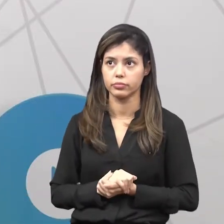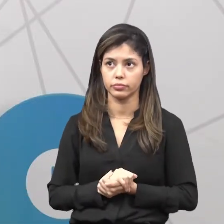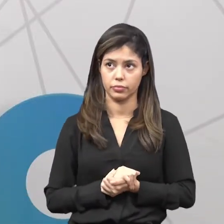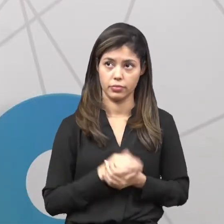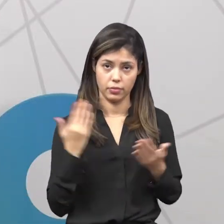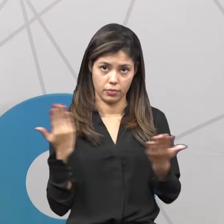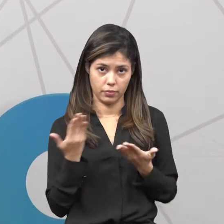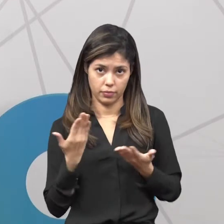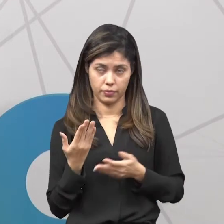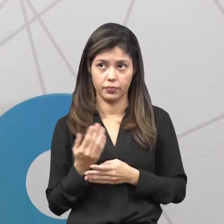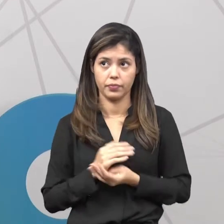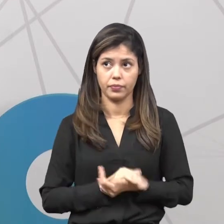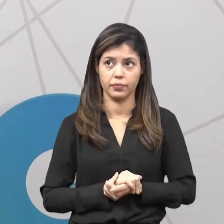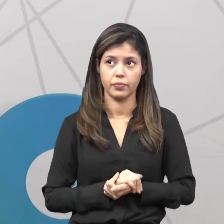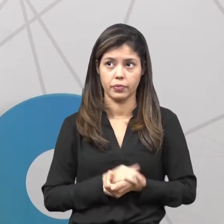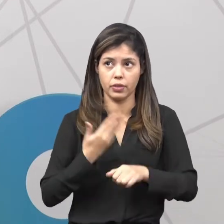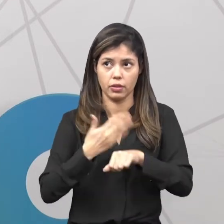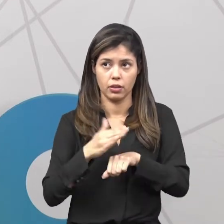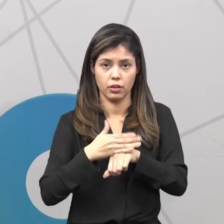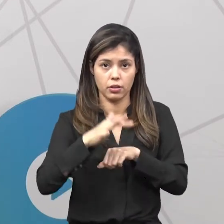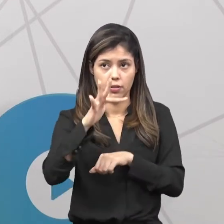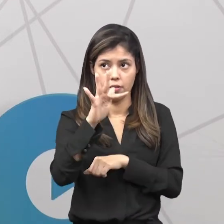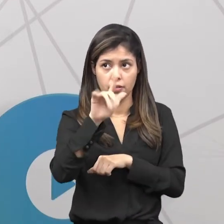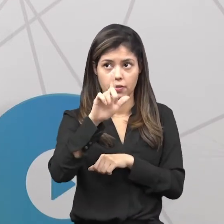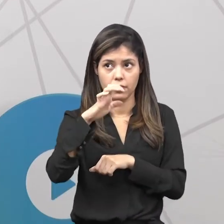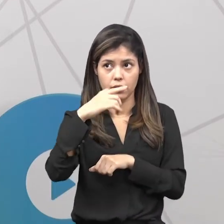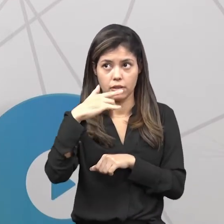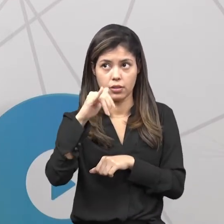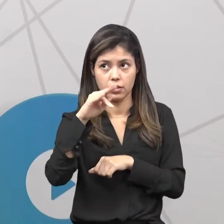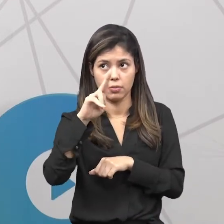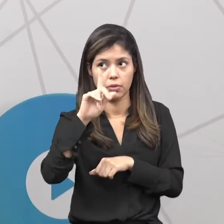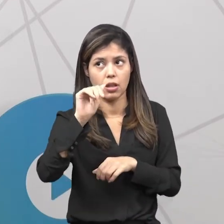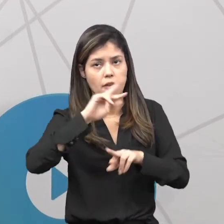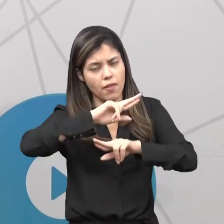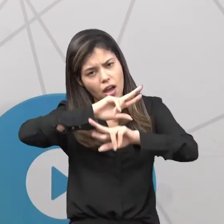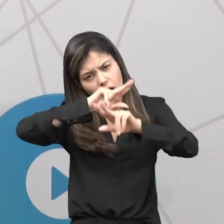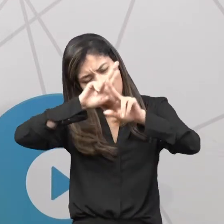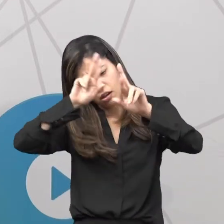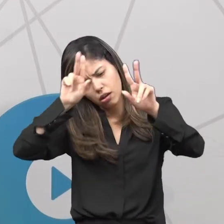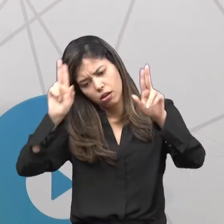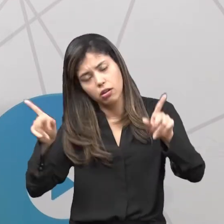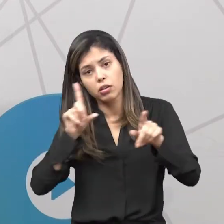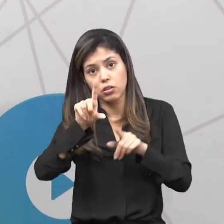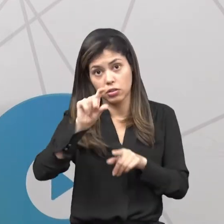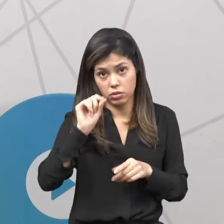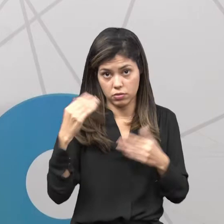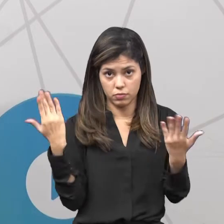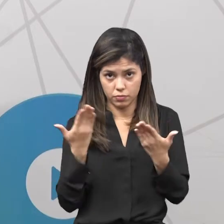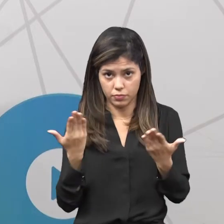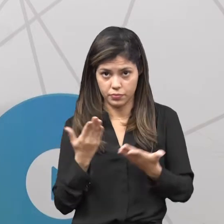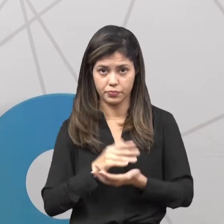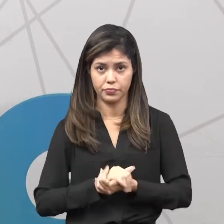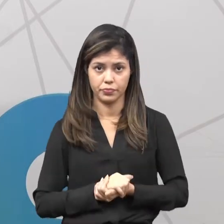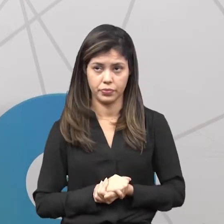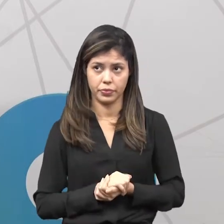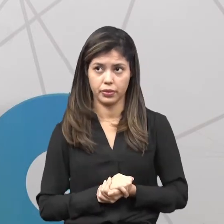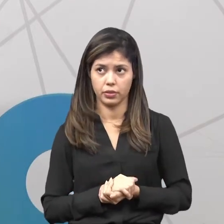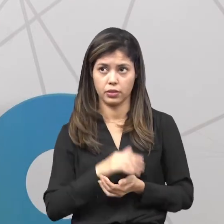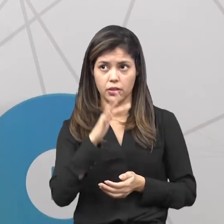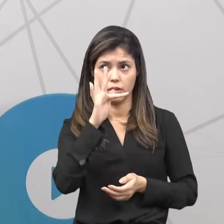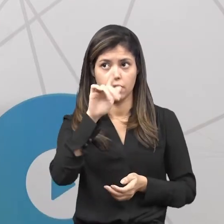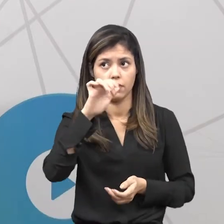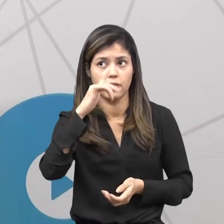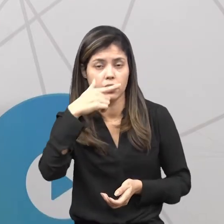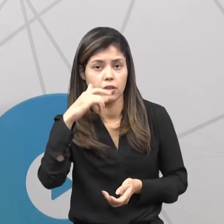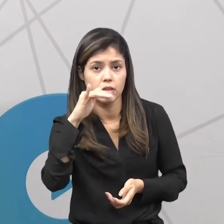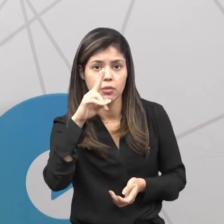Agora sim, nós vamos para o teste 2, que é o teste de flexibilidade. Existem vários testes e esses foram selecionados para a aula de hoje. O teste de